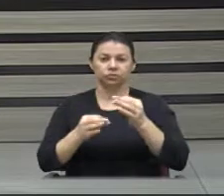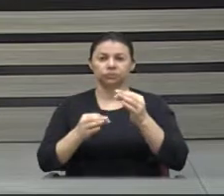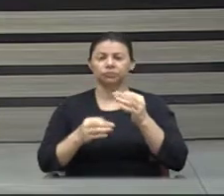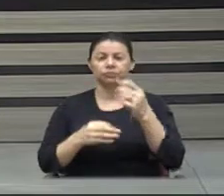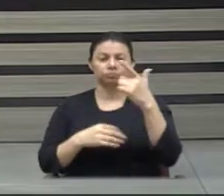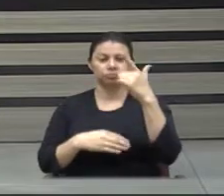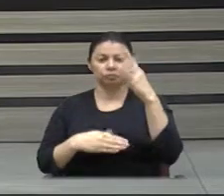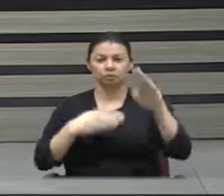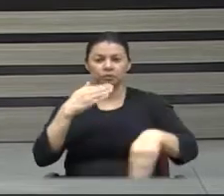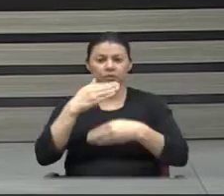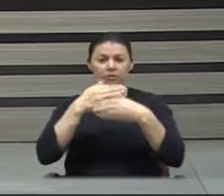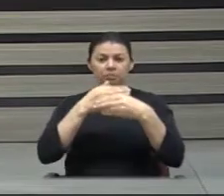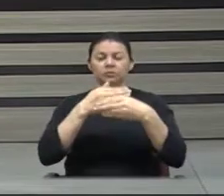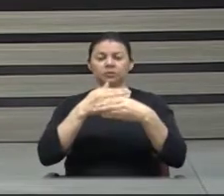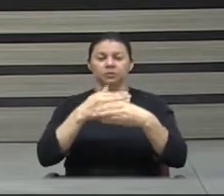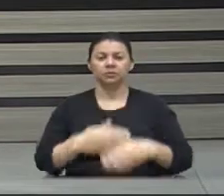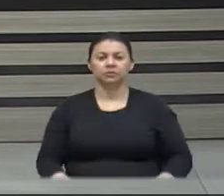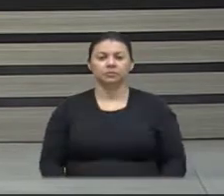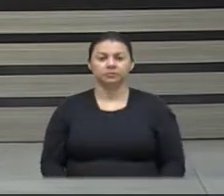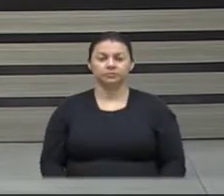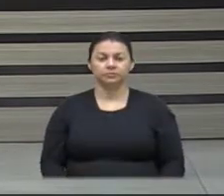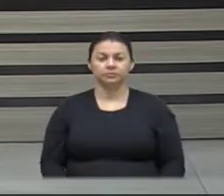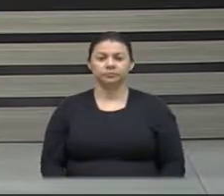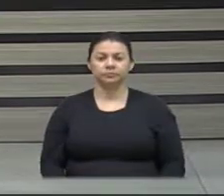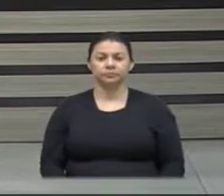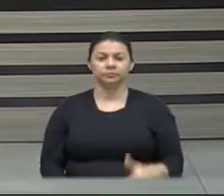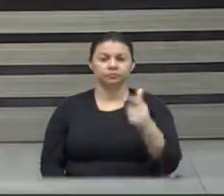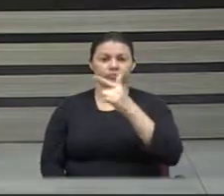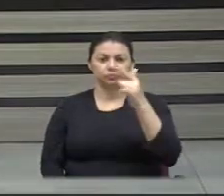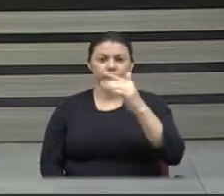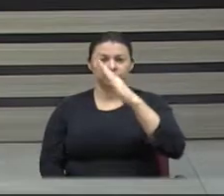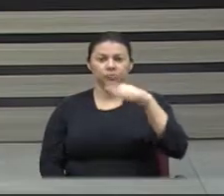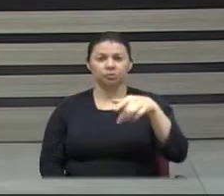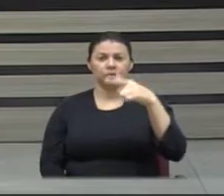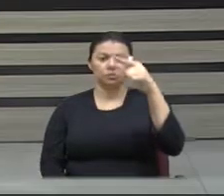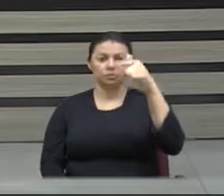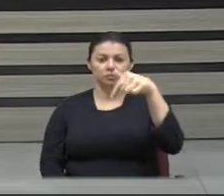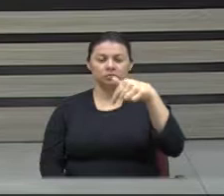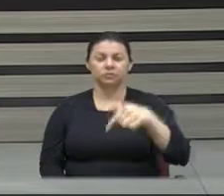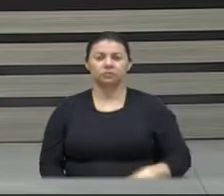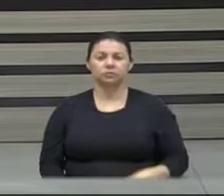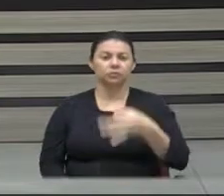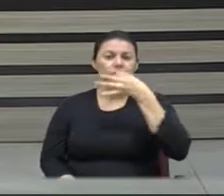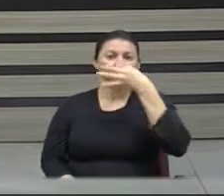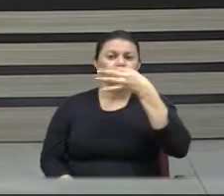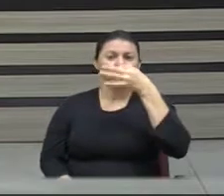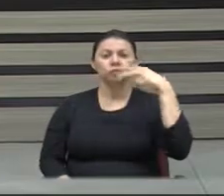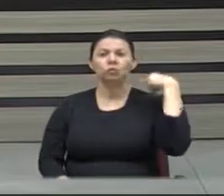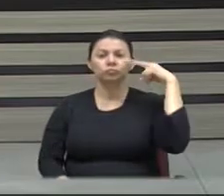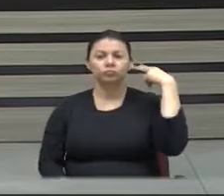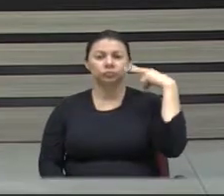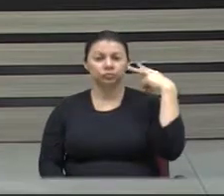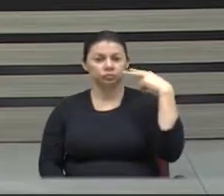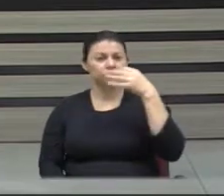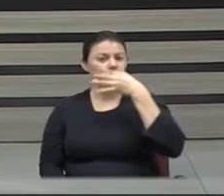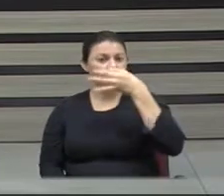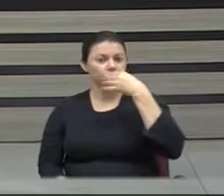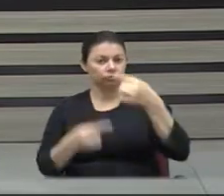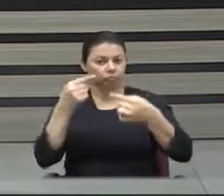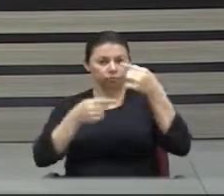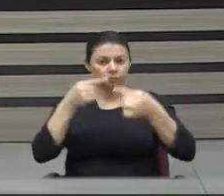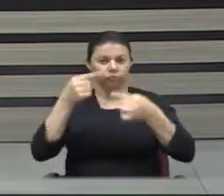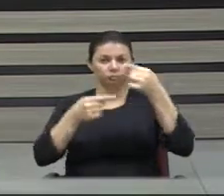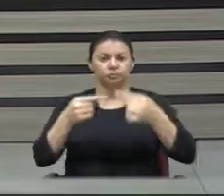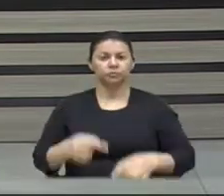projeto de resolução número 22 2017 está em discussão o vereador deseja discutir quero discutir